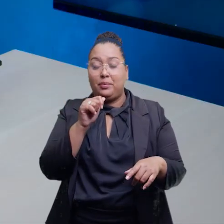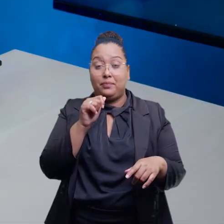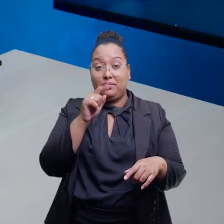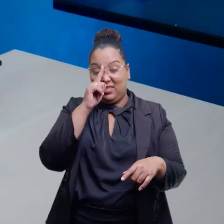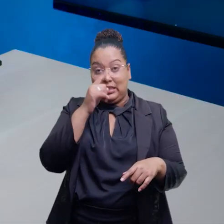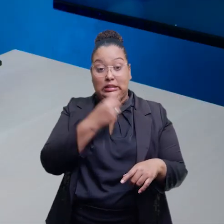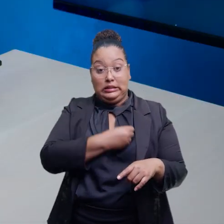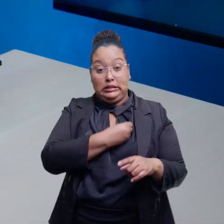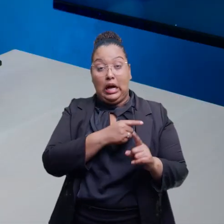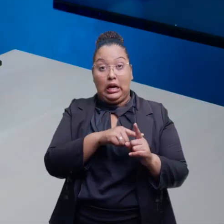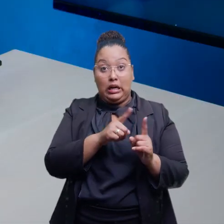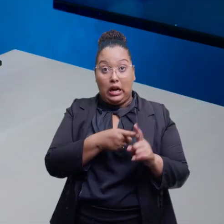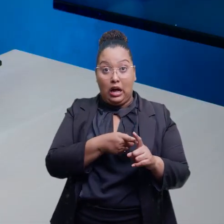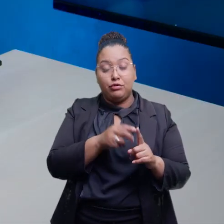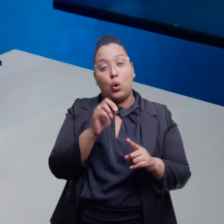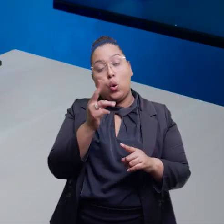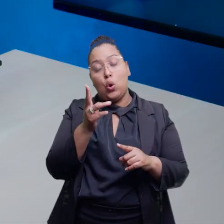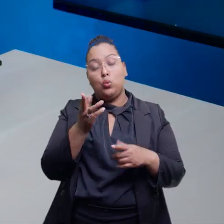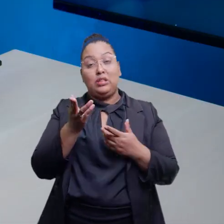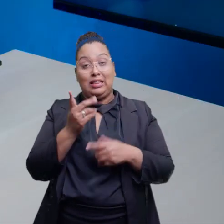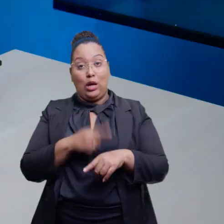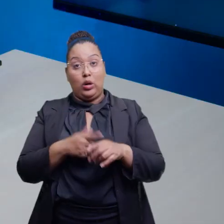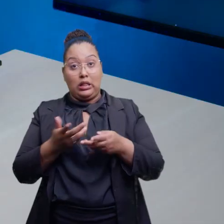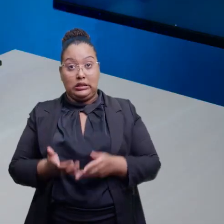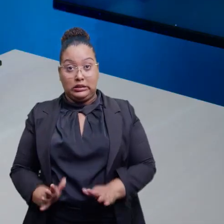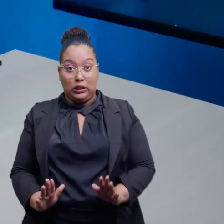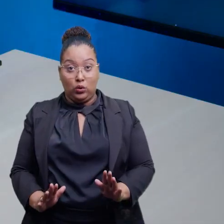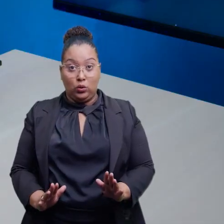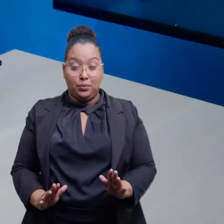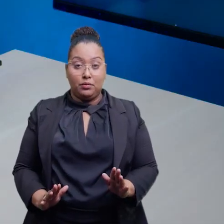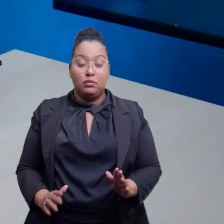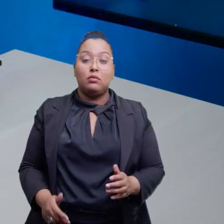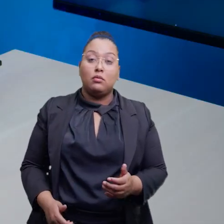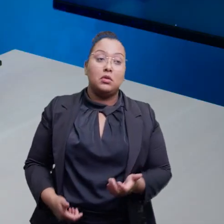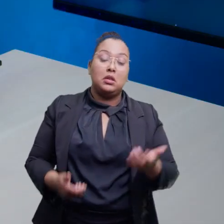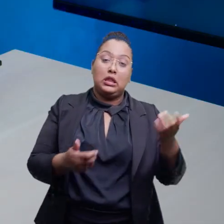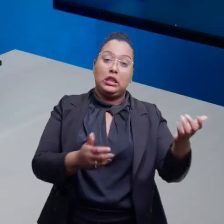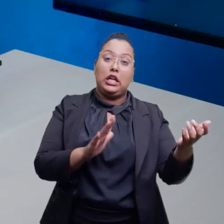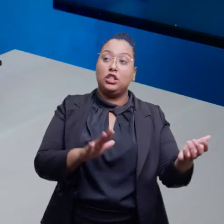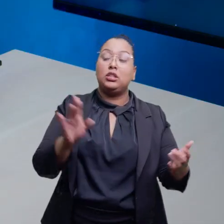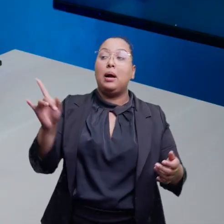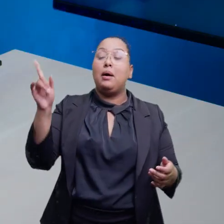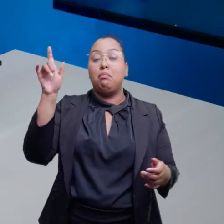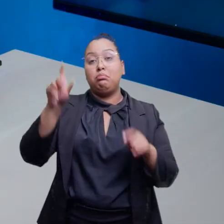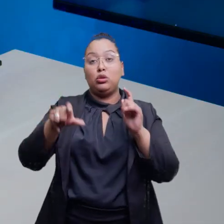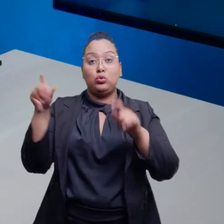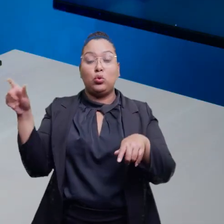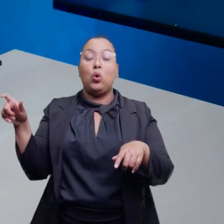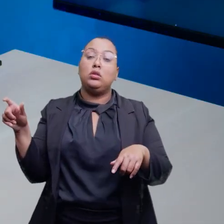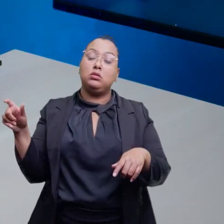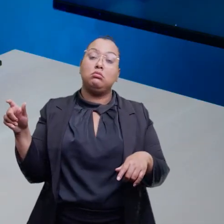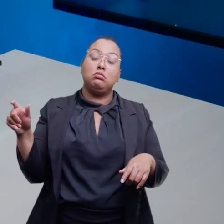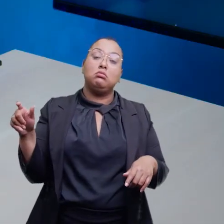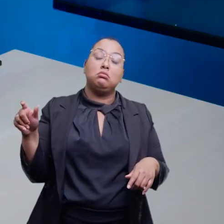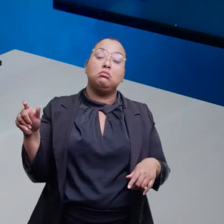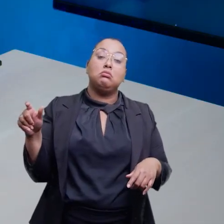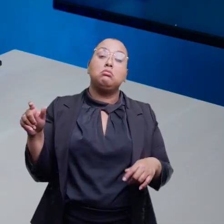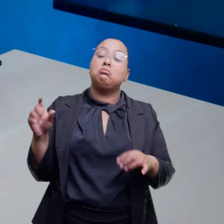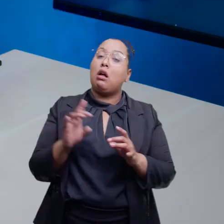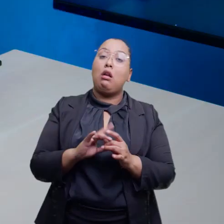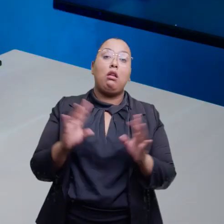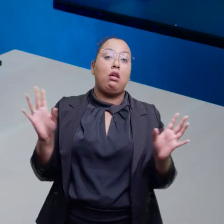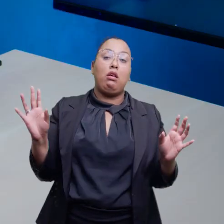vontade, quando está ainda gestante ou logo quando no nascimento, buscar ou na maternidade ou no próprio juizado a